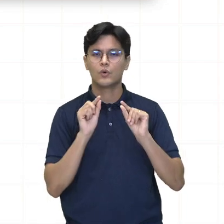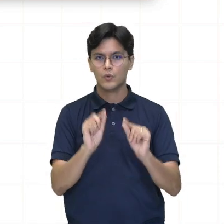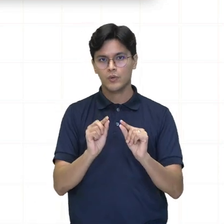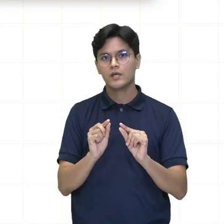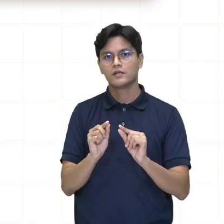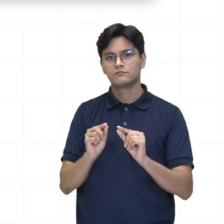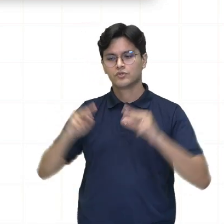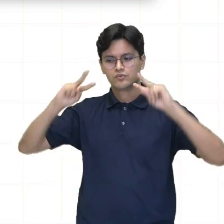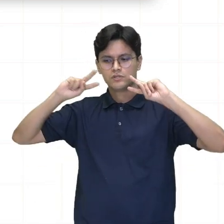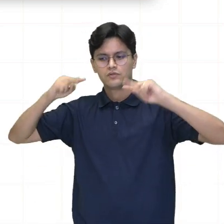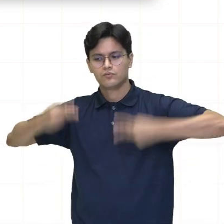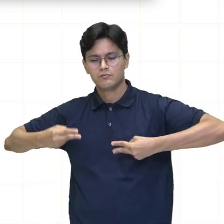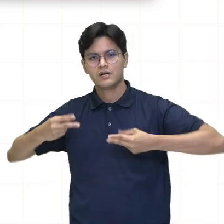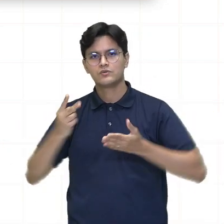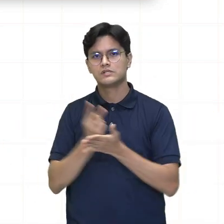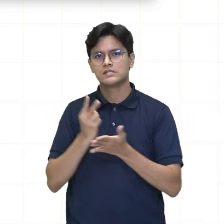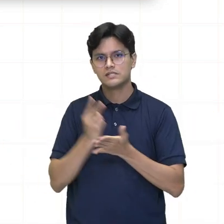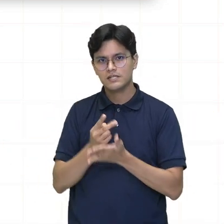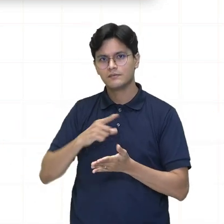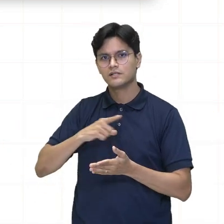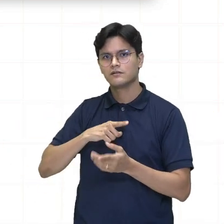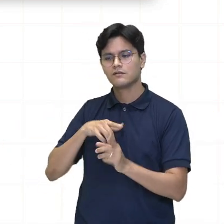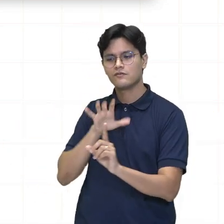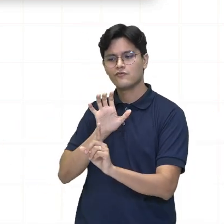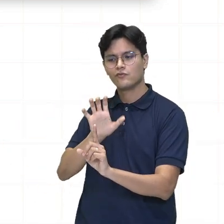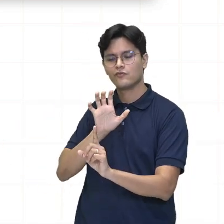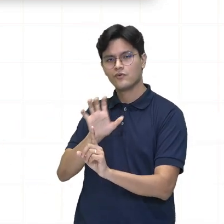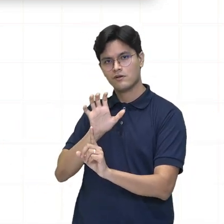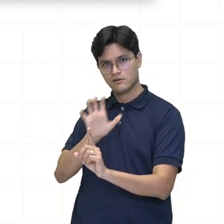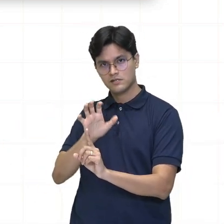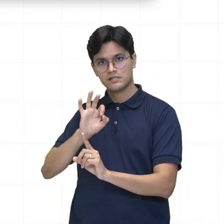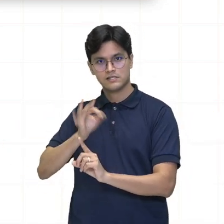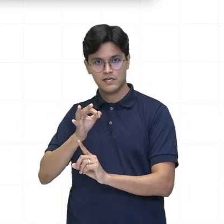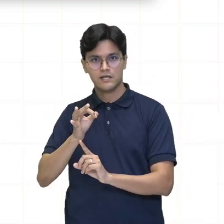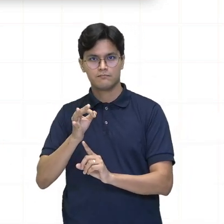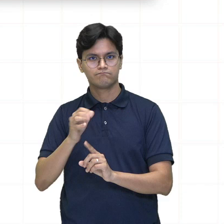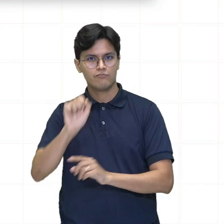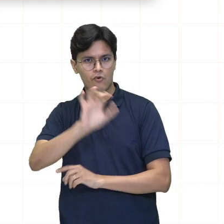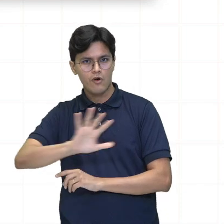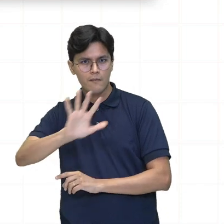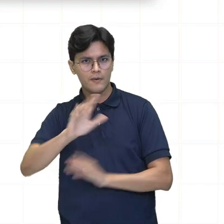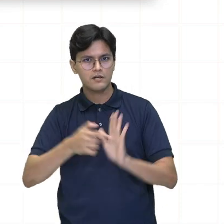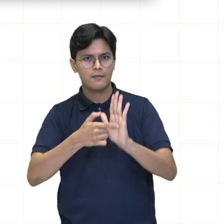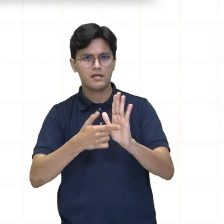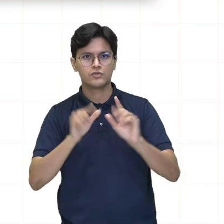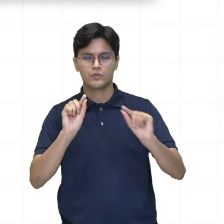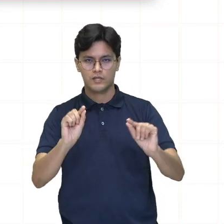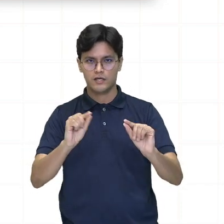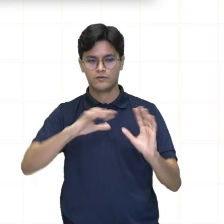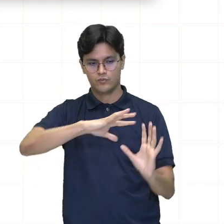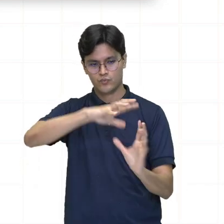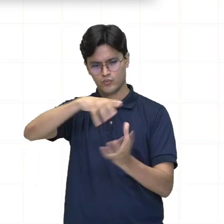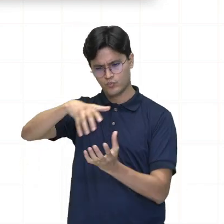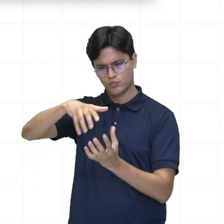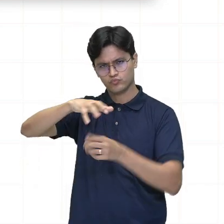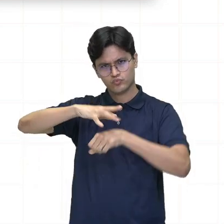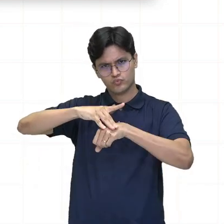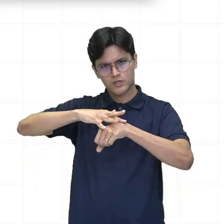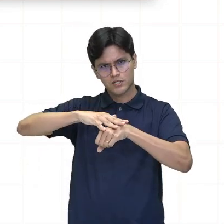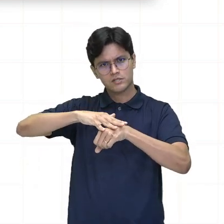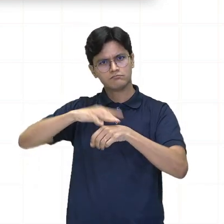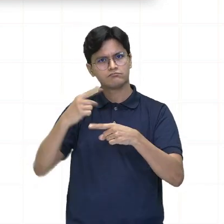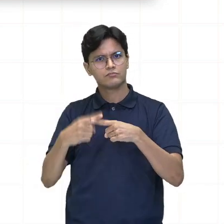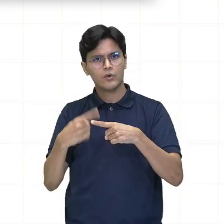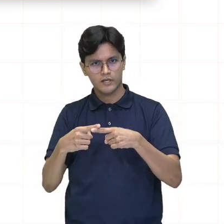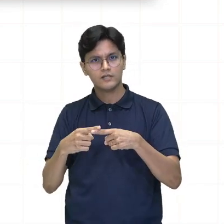a nossa imagem que nós temos aqui um mundo doente. Então, por que o mundo está doente? Por conta da ação humana. Quando o